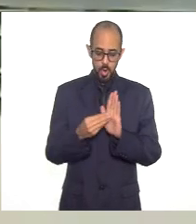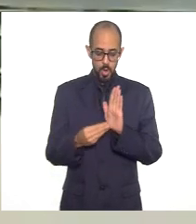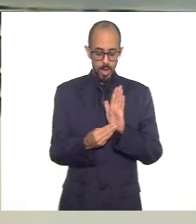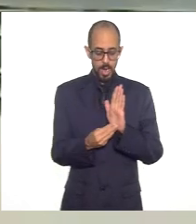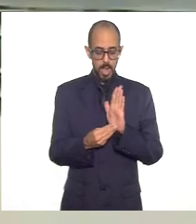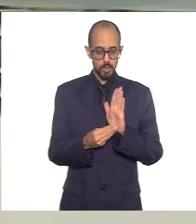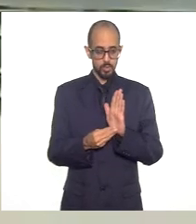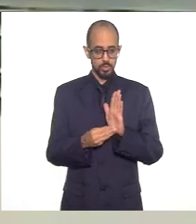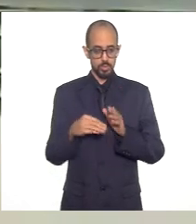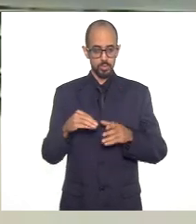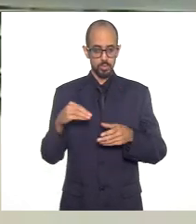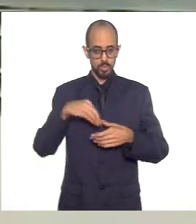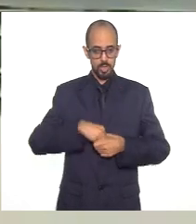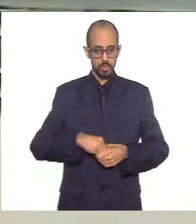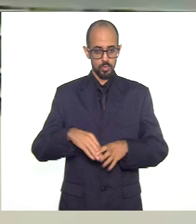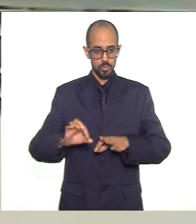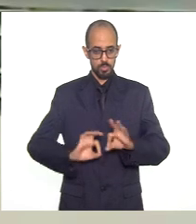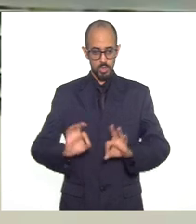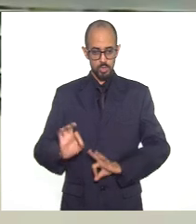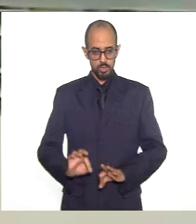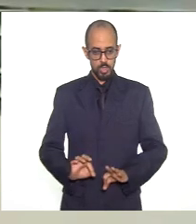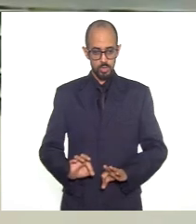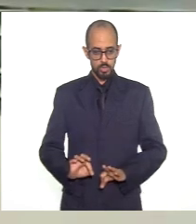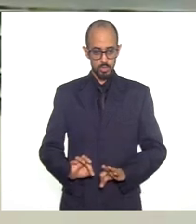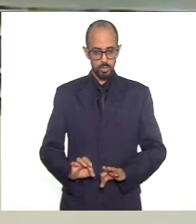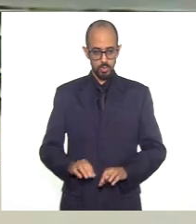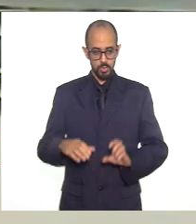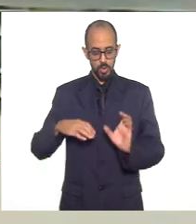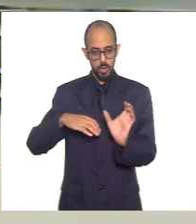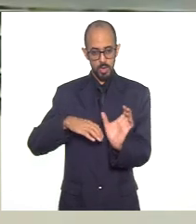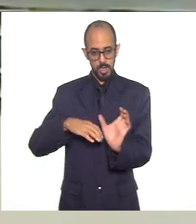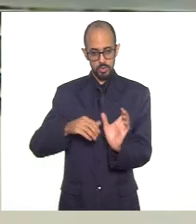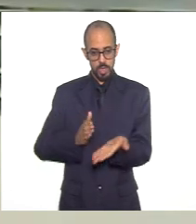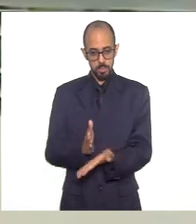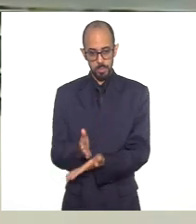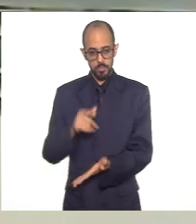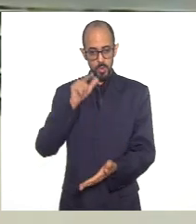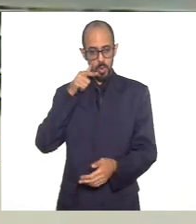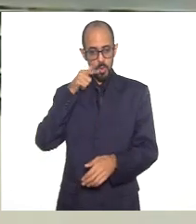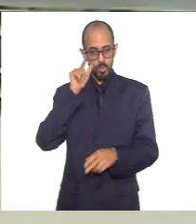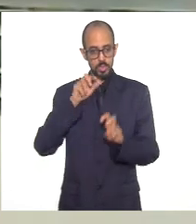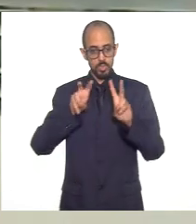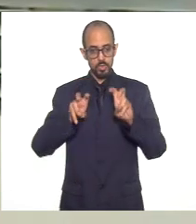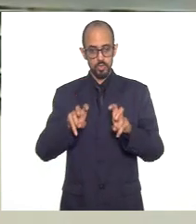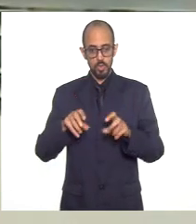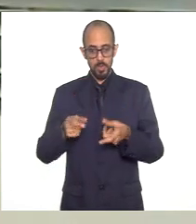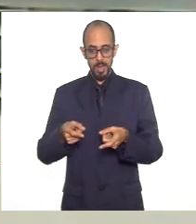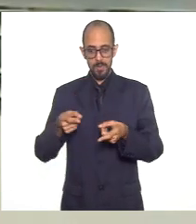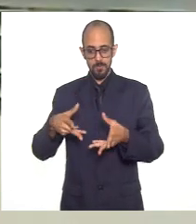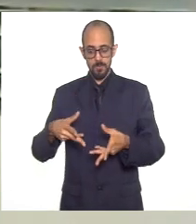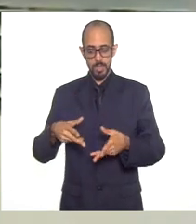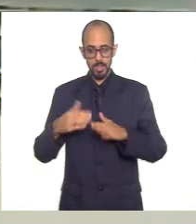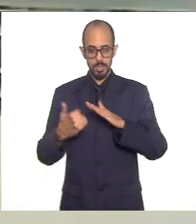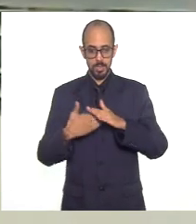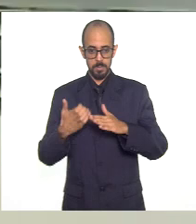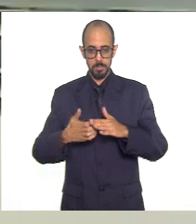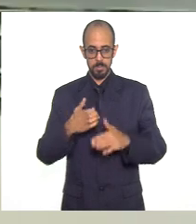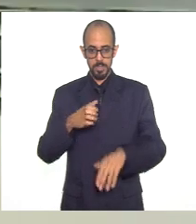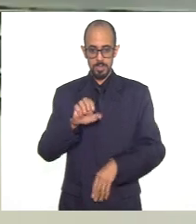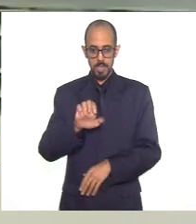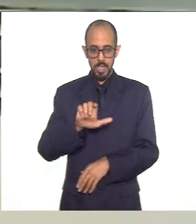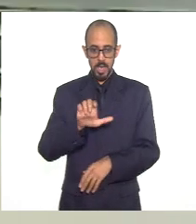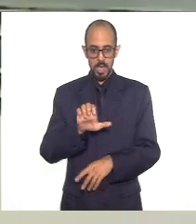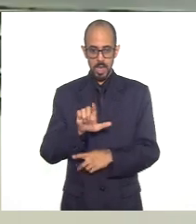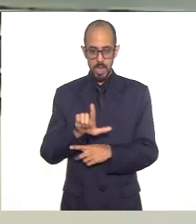no projeto que o Congresso Nacional aprovou na noite de ontem sobre a privatização da